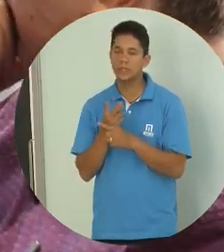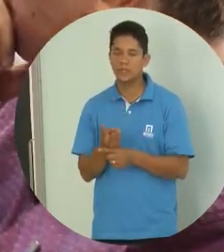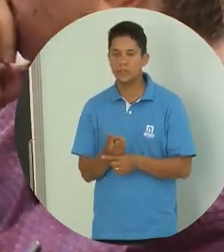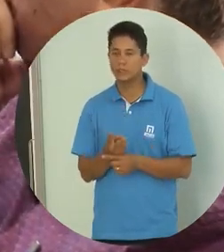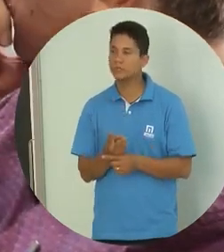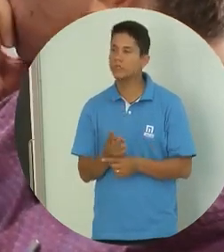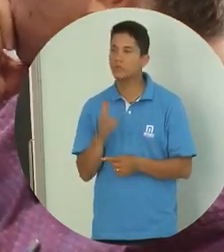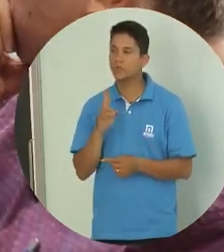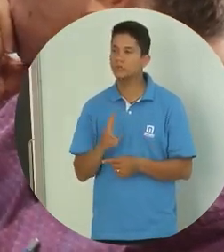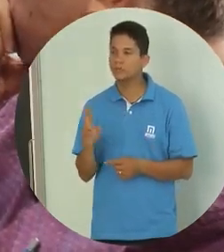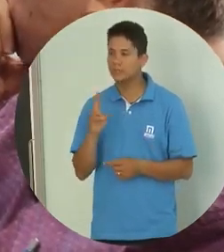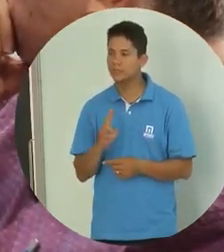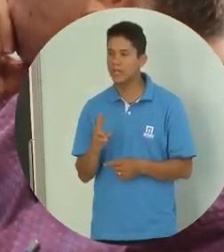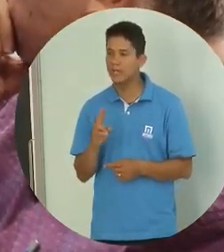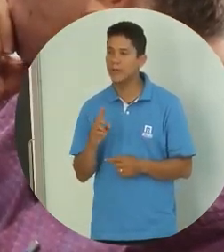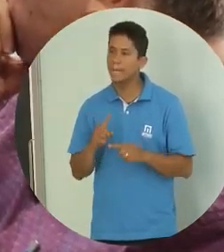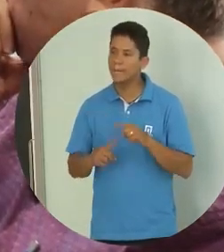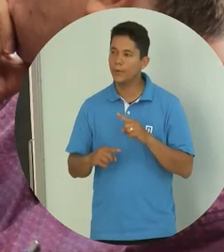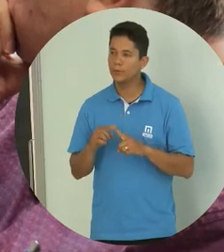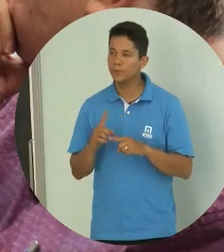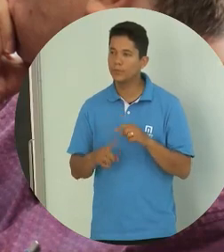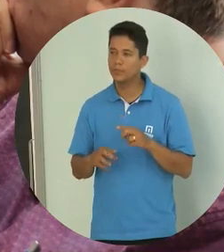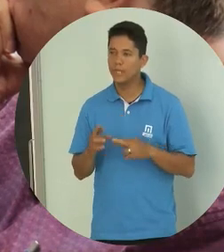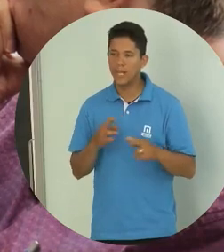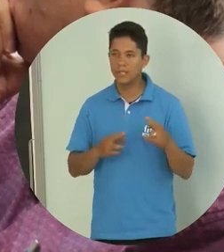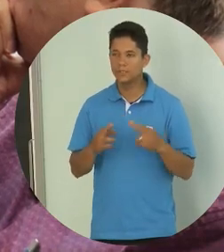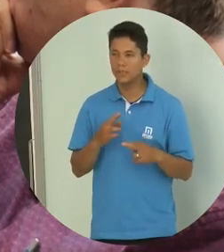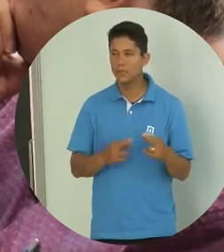são sempre relação 1 para 1.